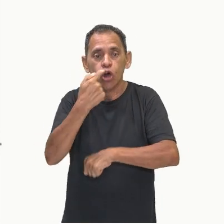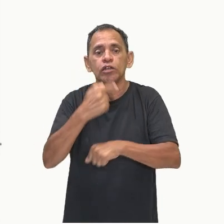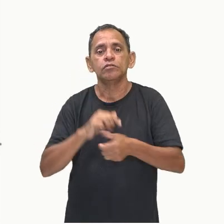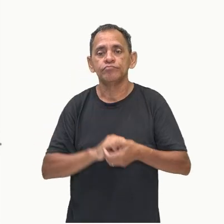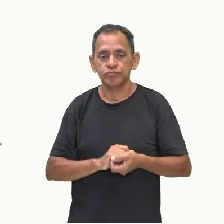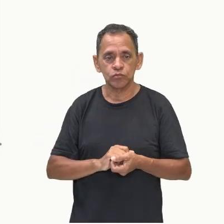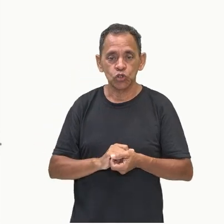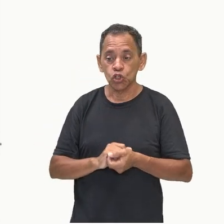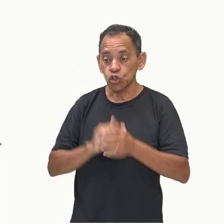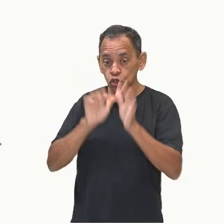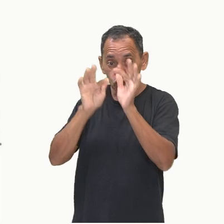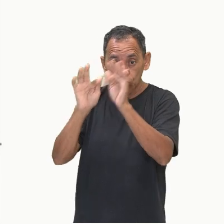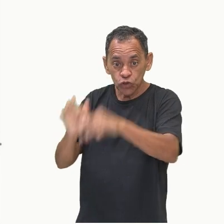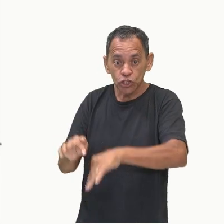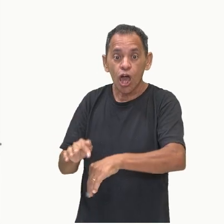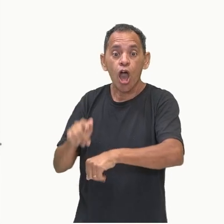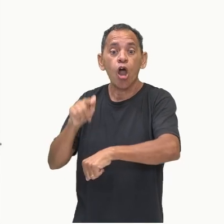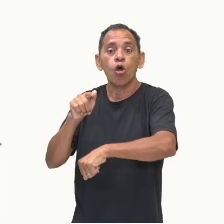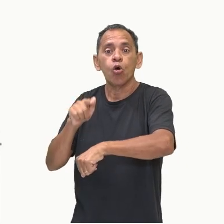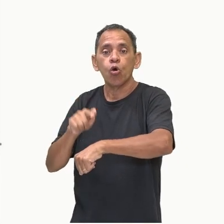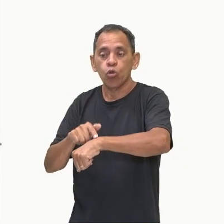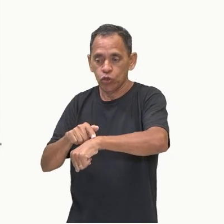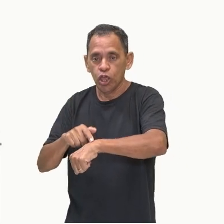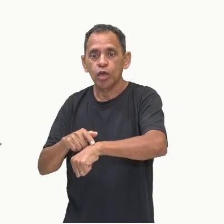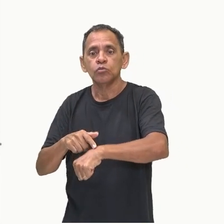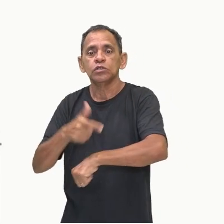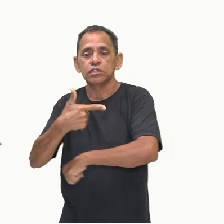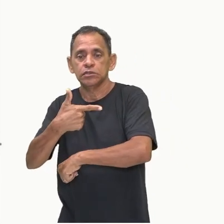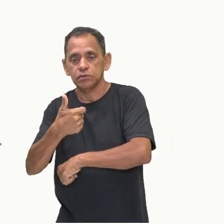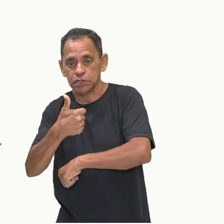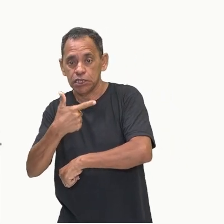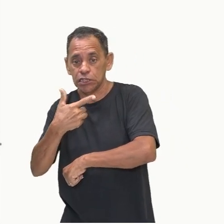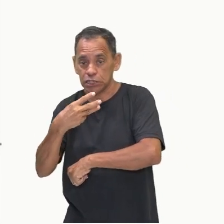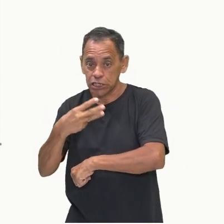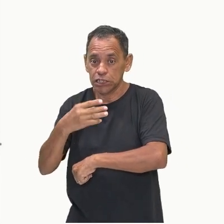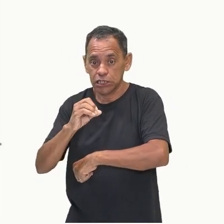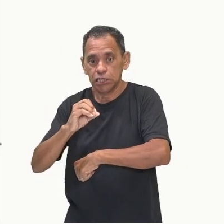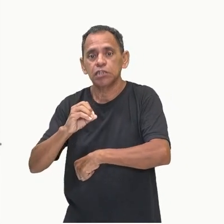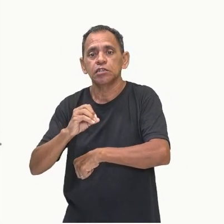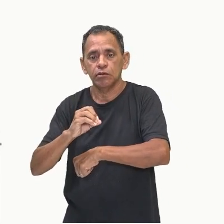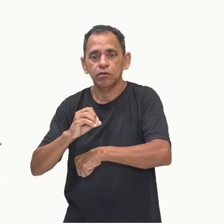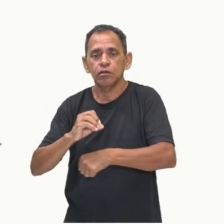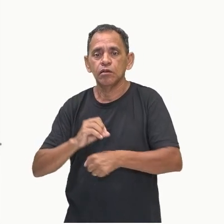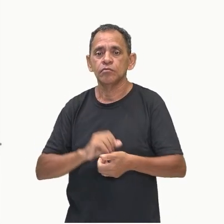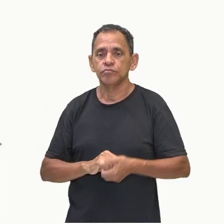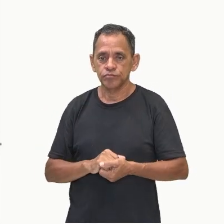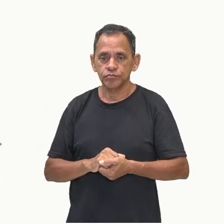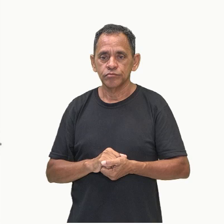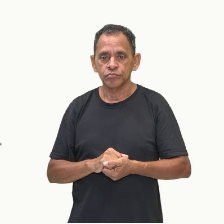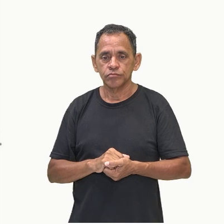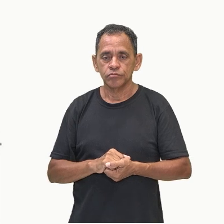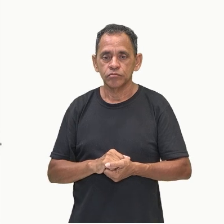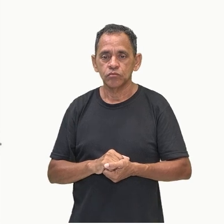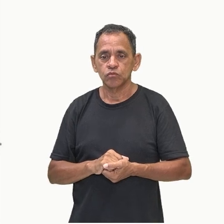conforme a imagem Calcule a velocidade média desenvolvido pelo móvel no percurso considerado E aí eu trouxe uma imagem para ficar mais